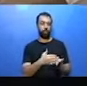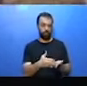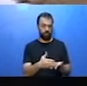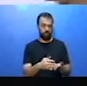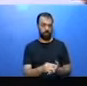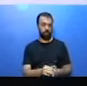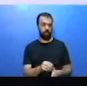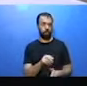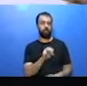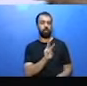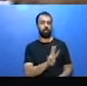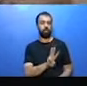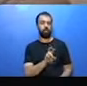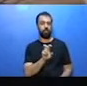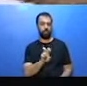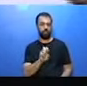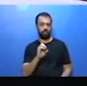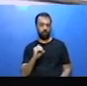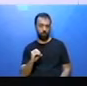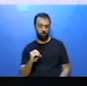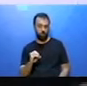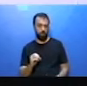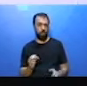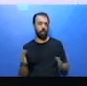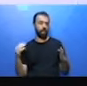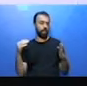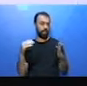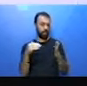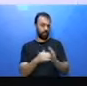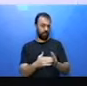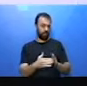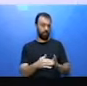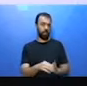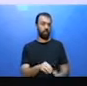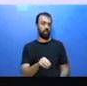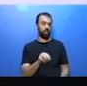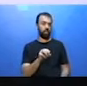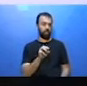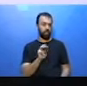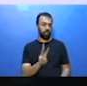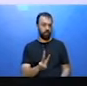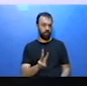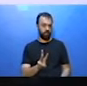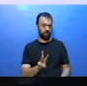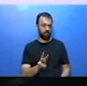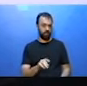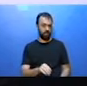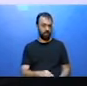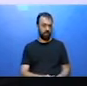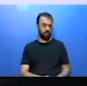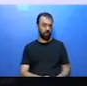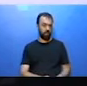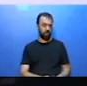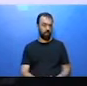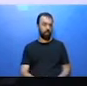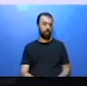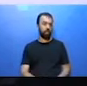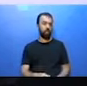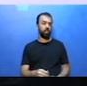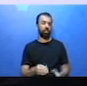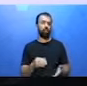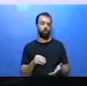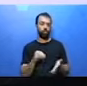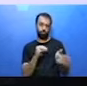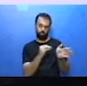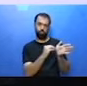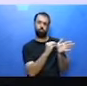que são as dezenas que nós vamos ocupar deste quadro tá certo tô aqui ó primeiro eu completei a